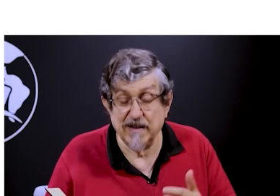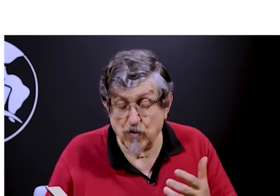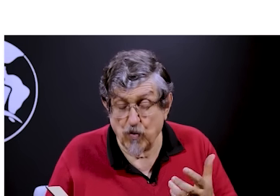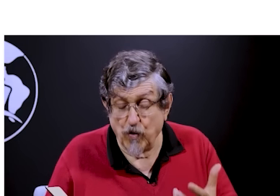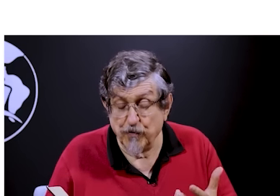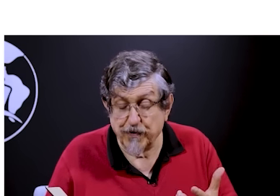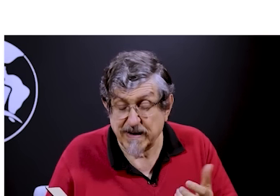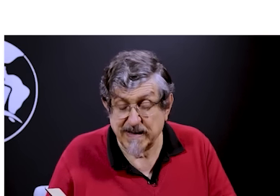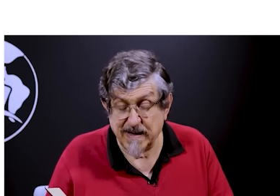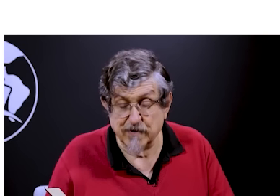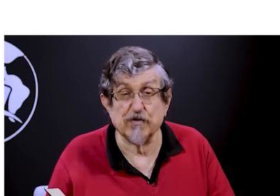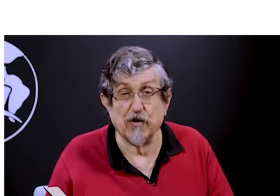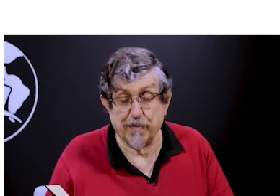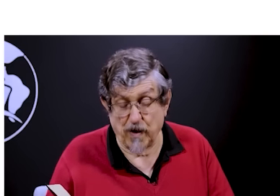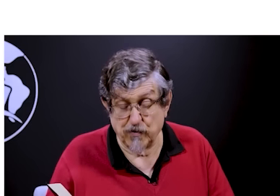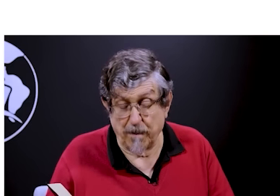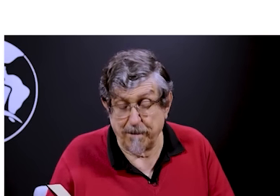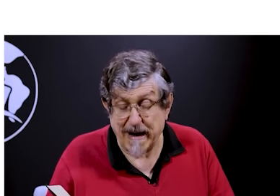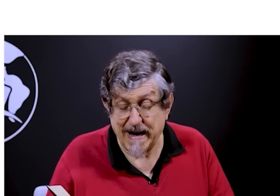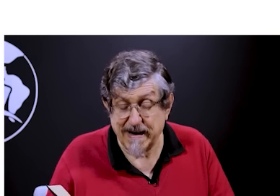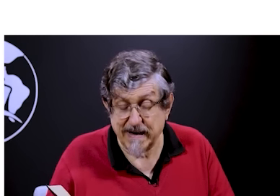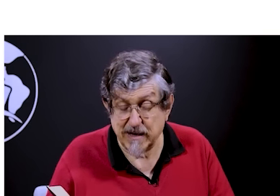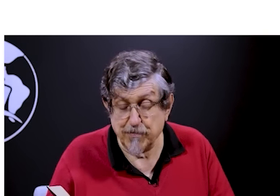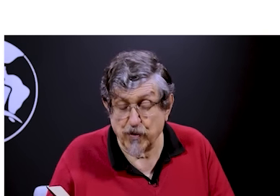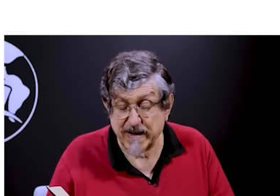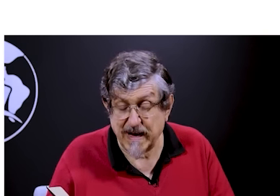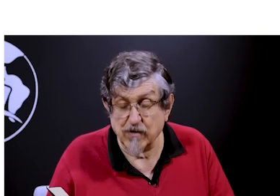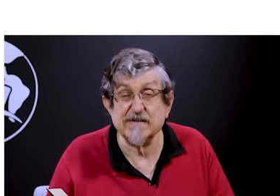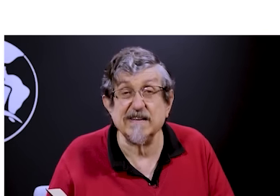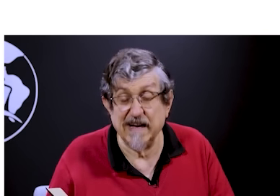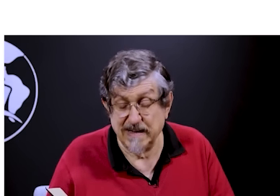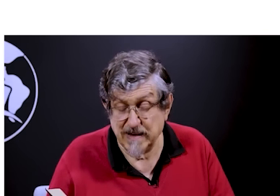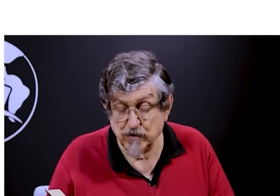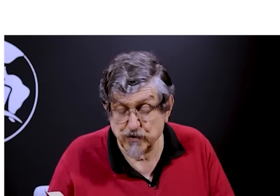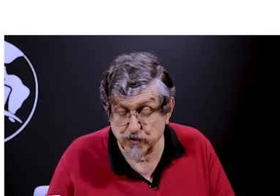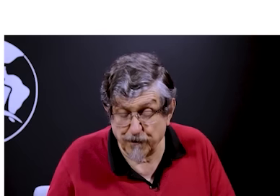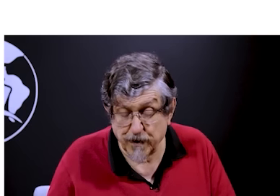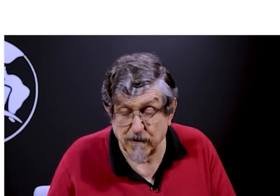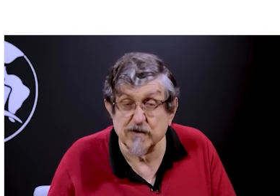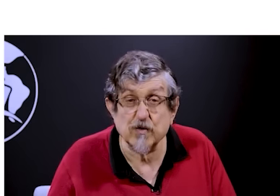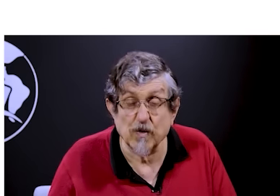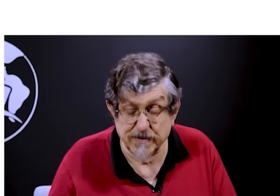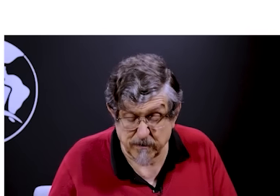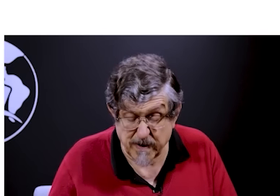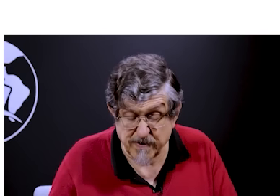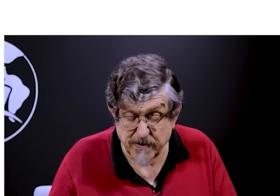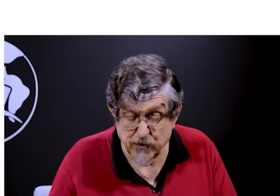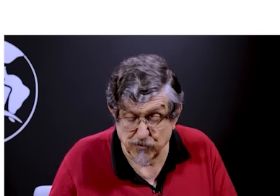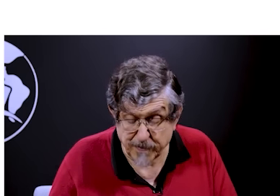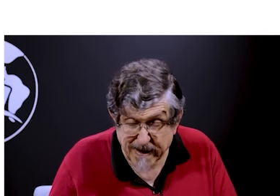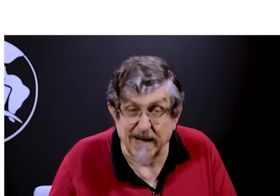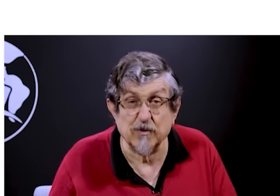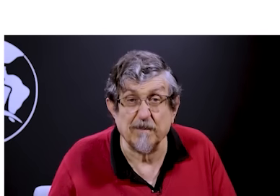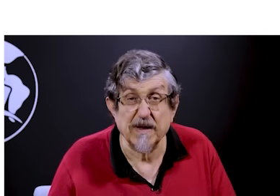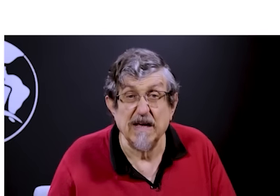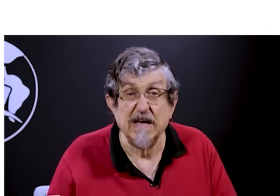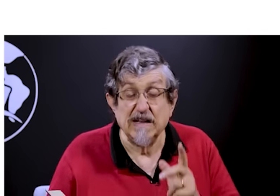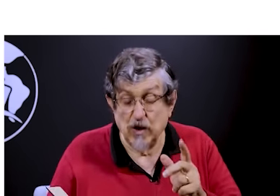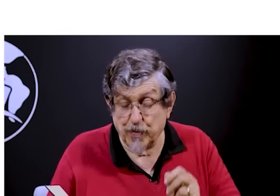repreenda com franqueza o seu próximo para que por causa dele não sofram as consequências de um